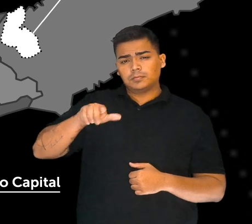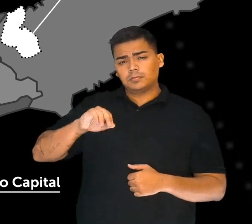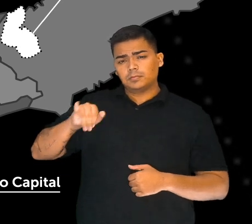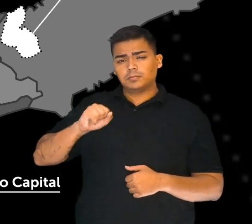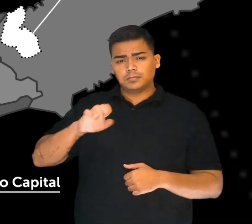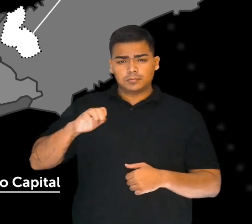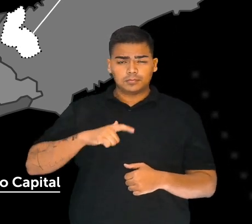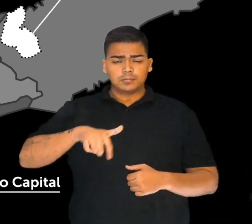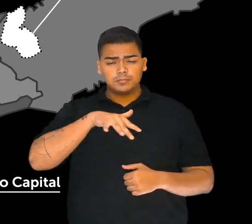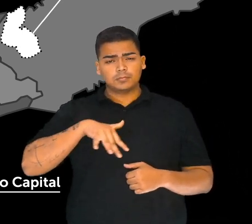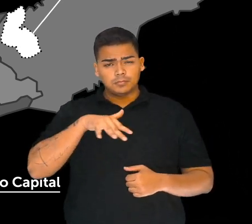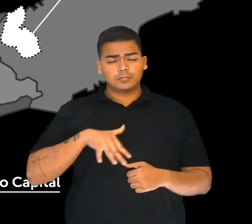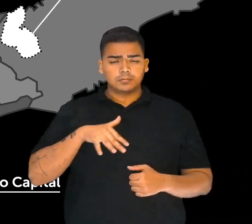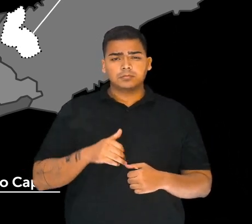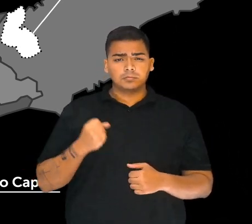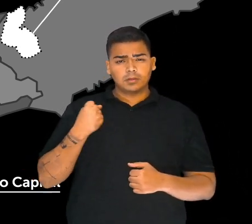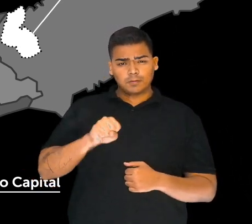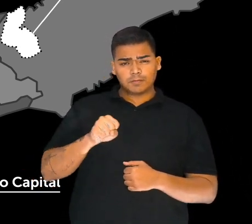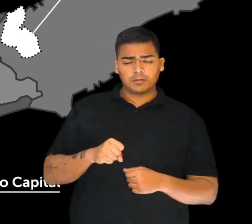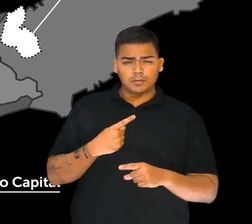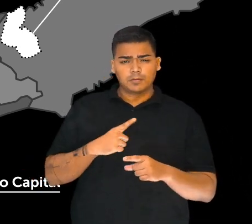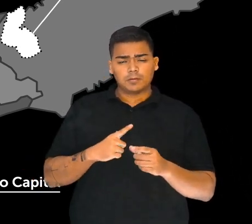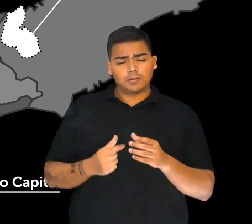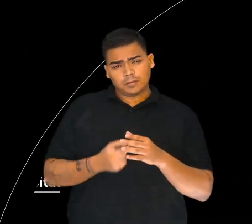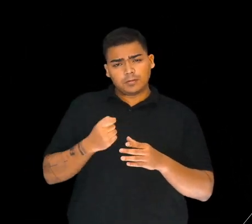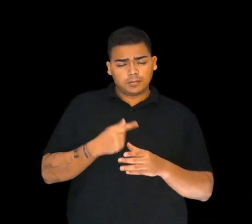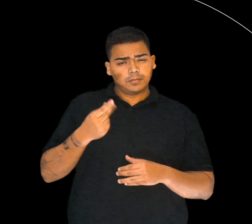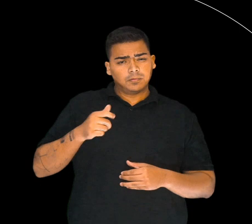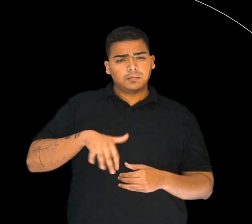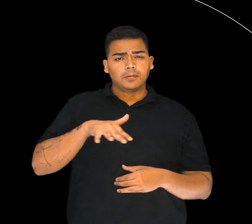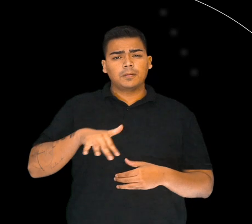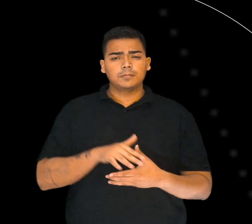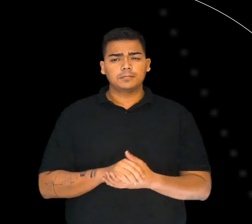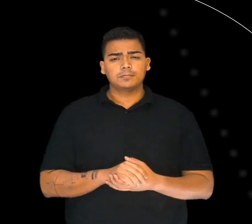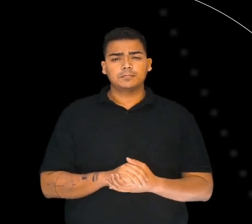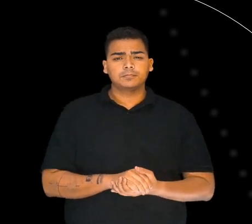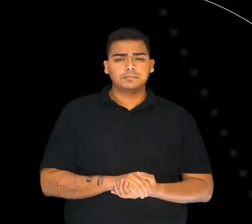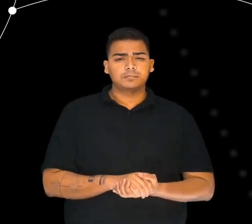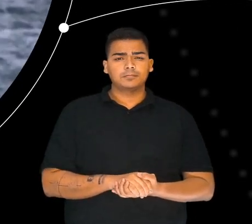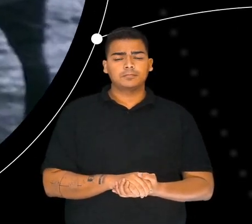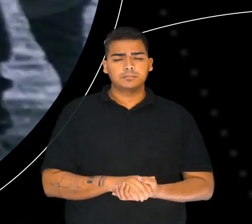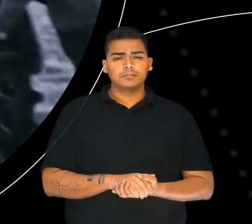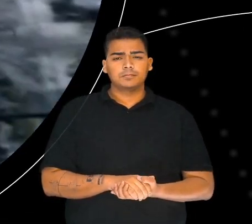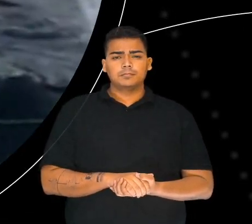para aeroespacial, defesa, ITA, que favorece a criação de startups nesse setor.